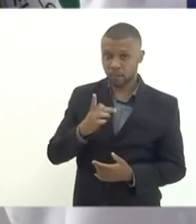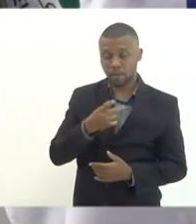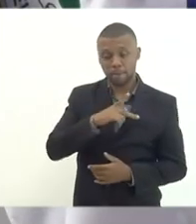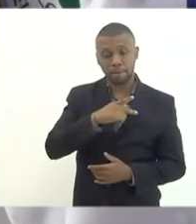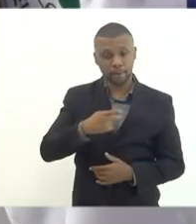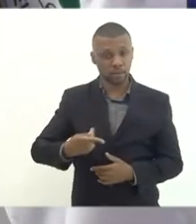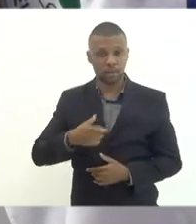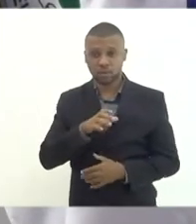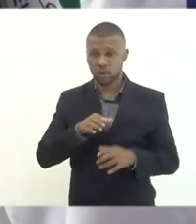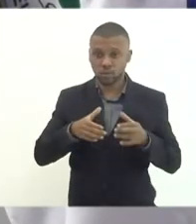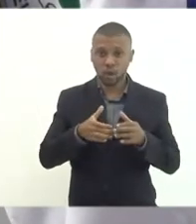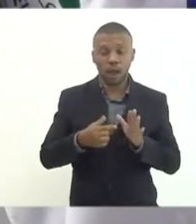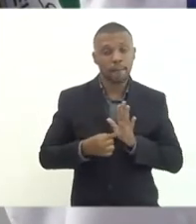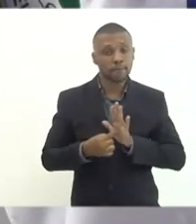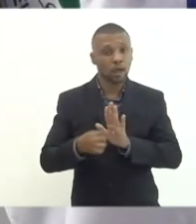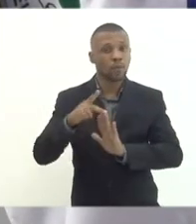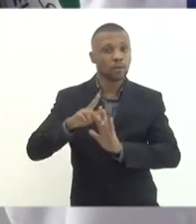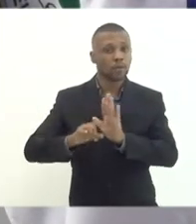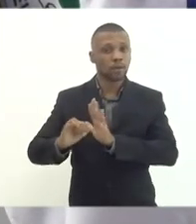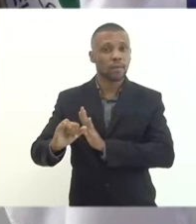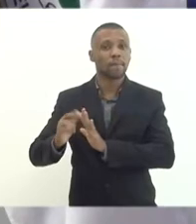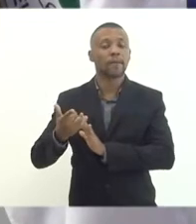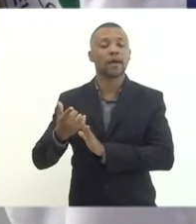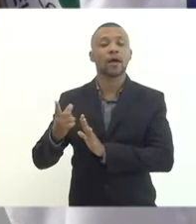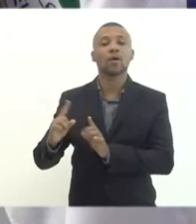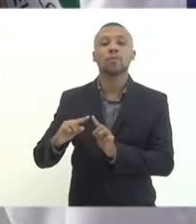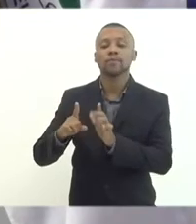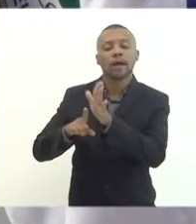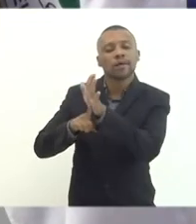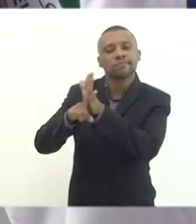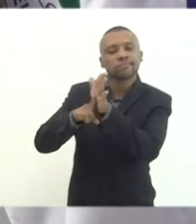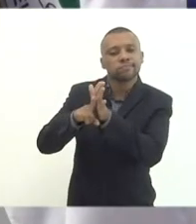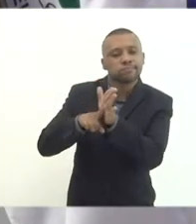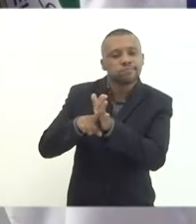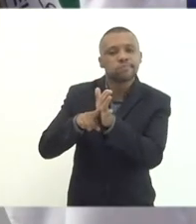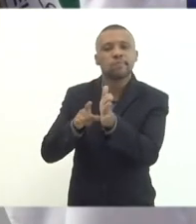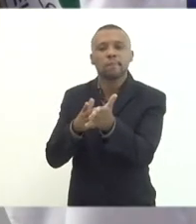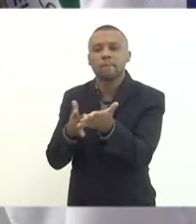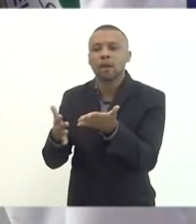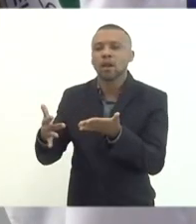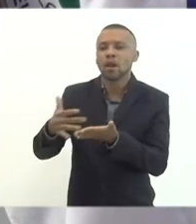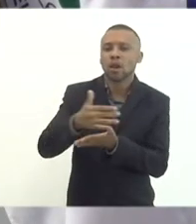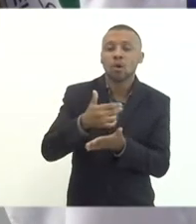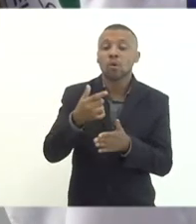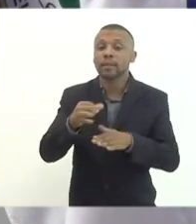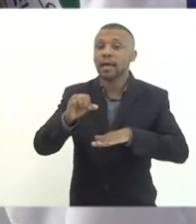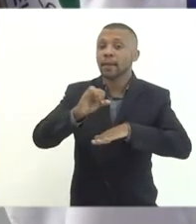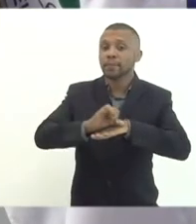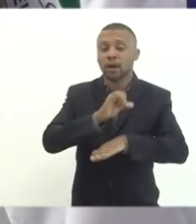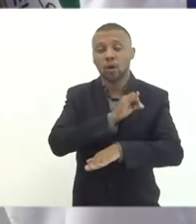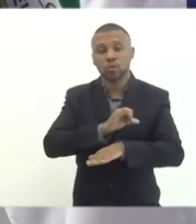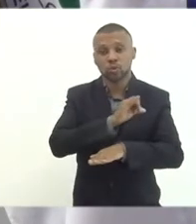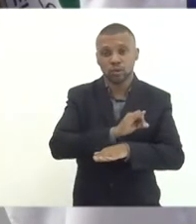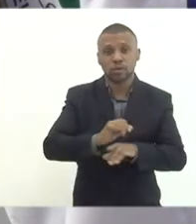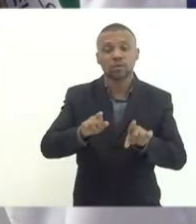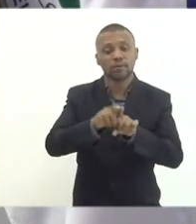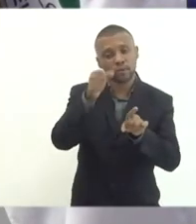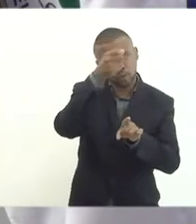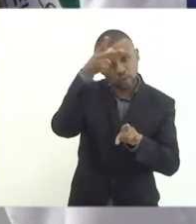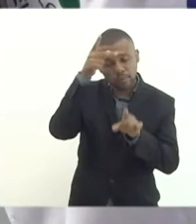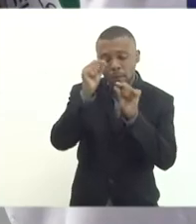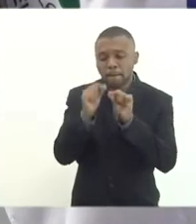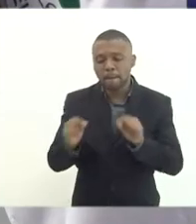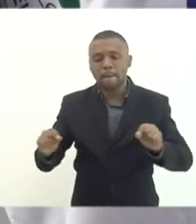apresentei nesta casa um projeto de lei para ser levantado um senso é tanto da capital quanto o tamanho dos outros municípios